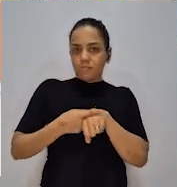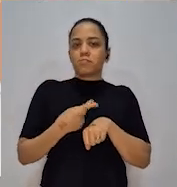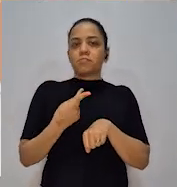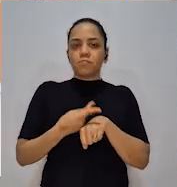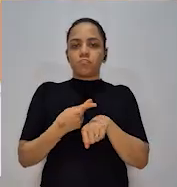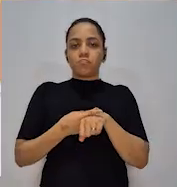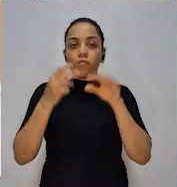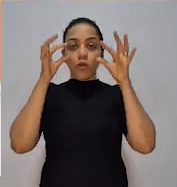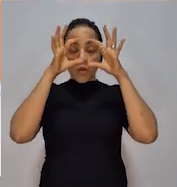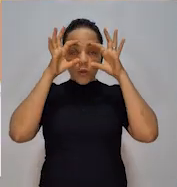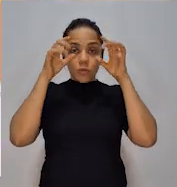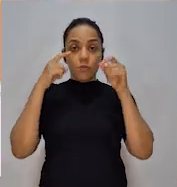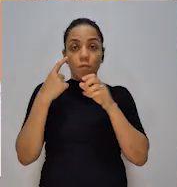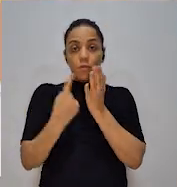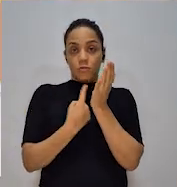haste branca.